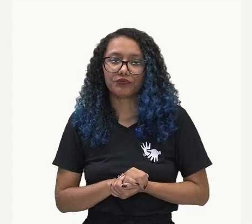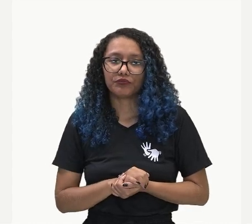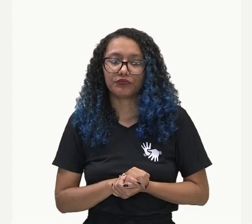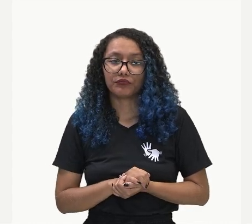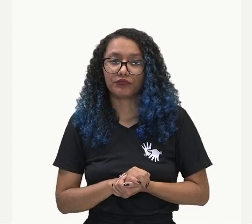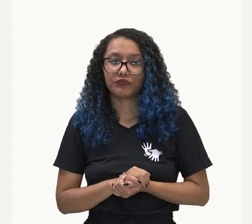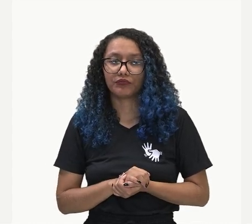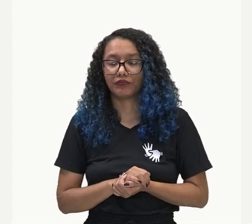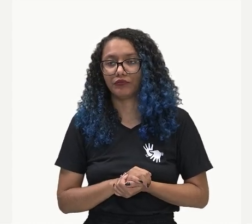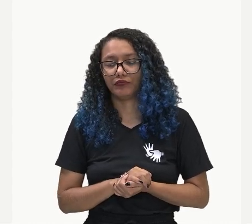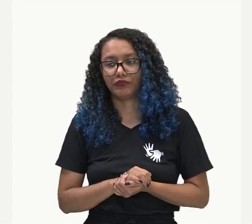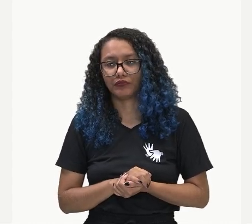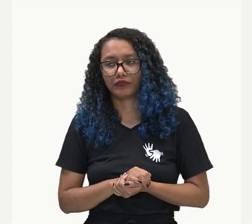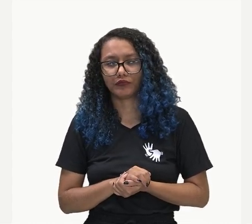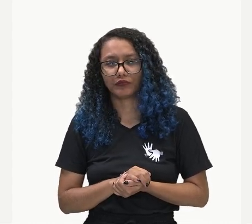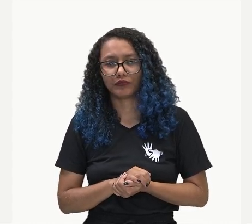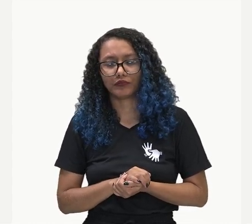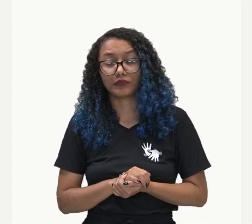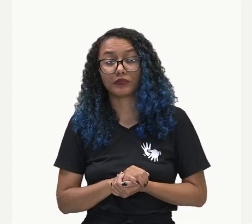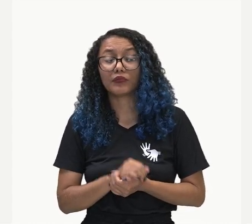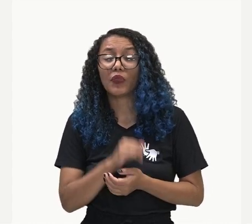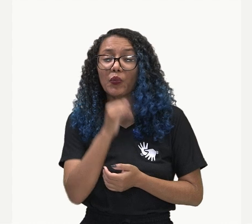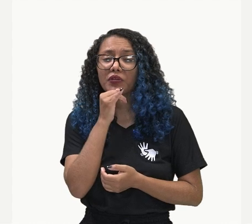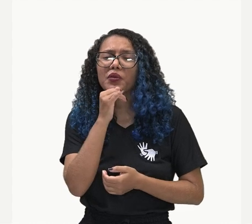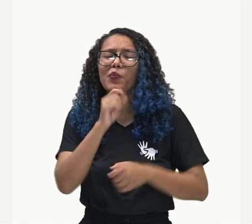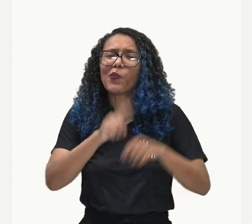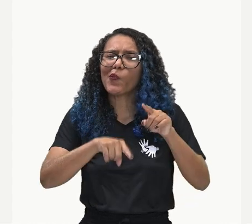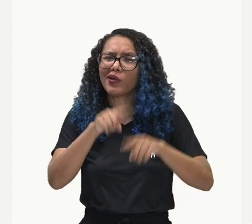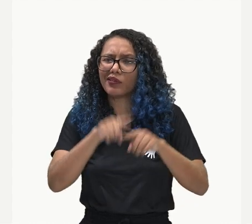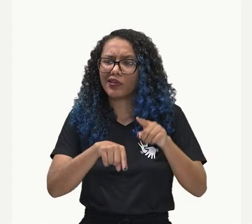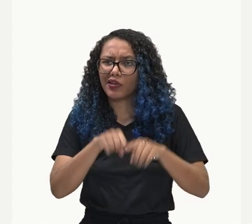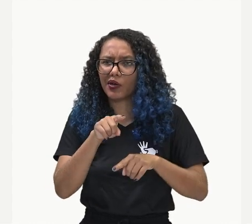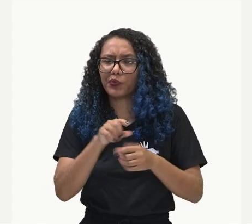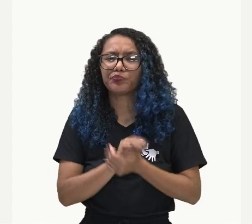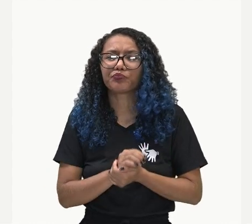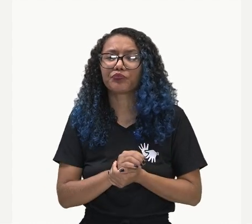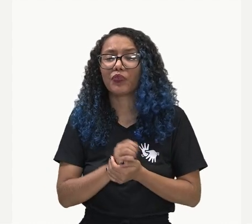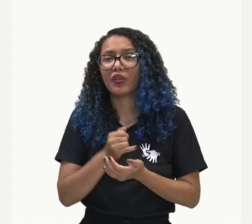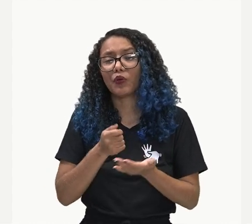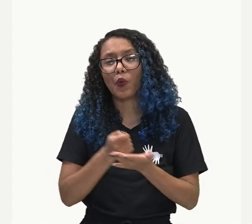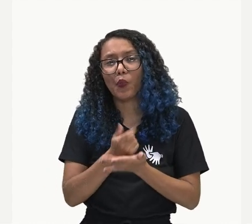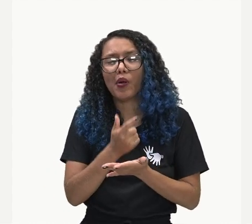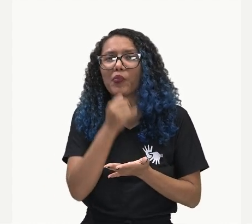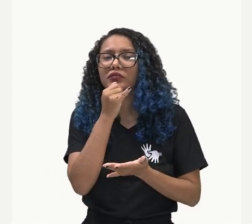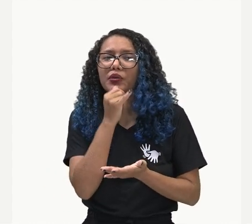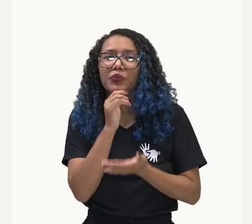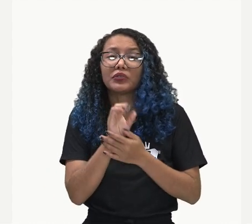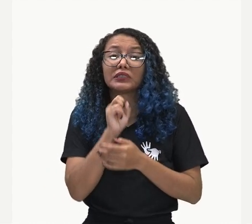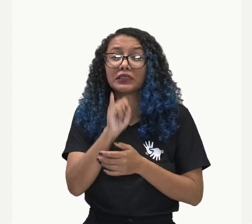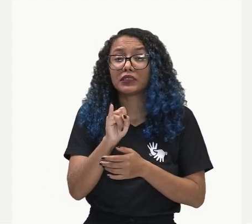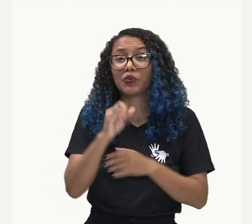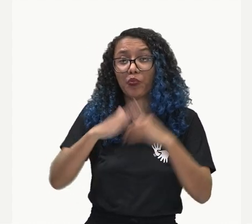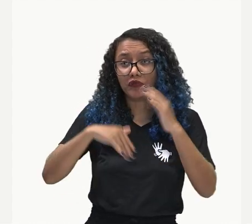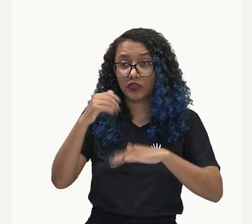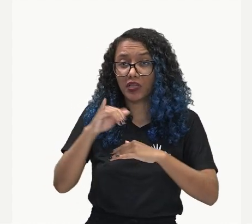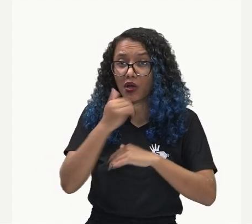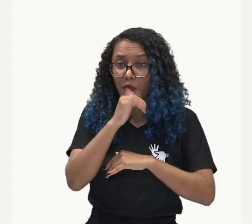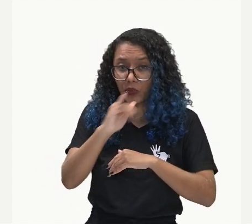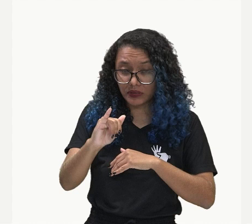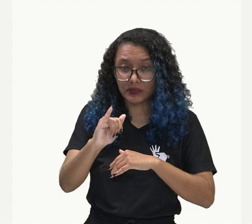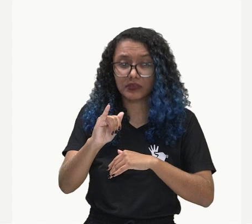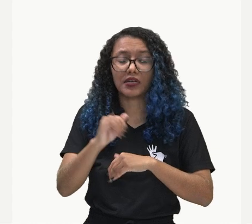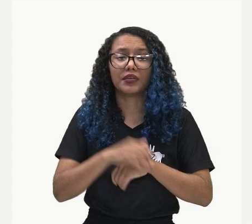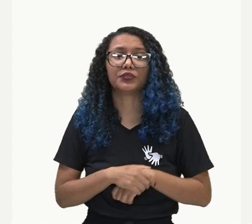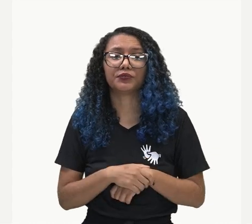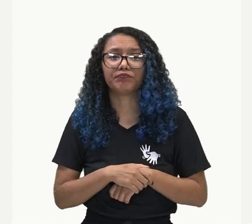comprado ali, alguma situação, geralmente isso, quando o eletricista vai realizar uma instalação elétrica na nossa casa,